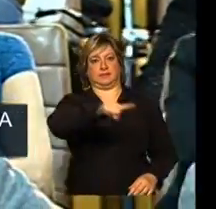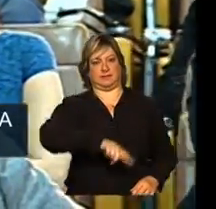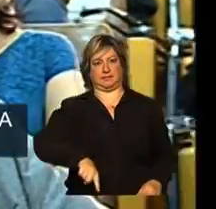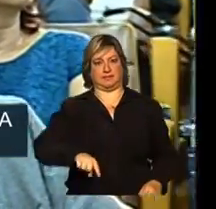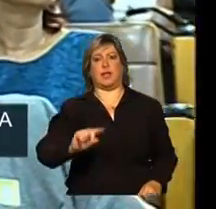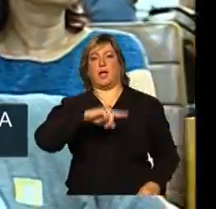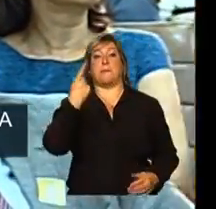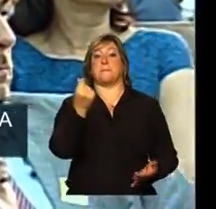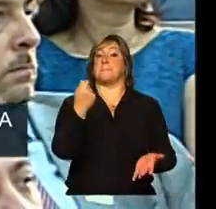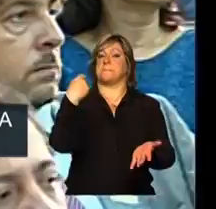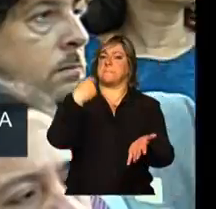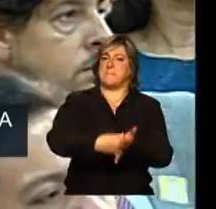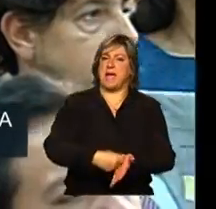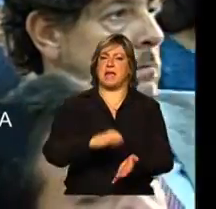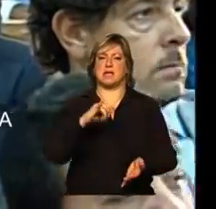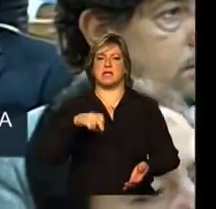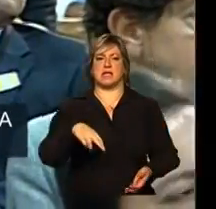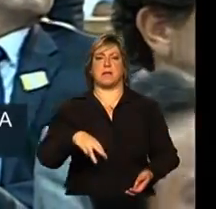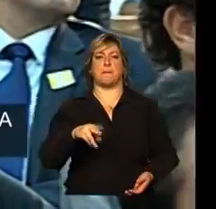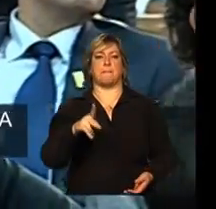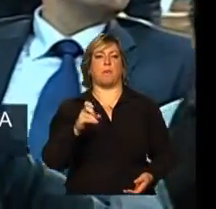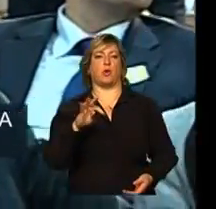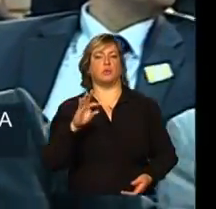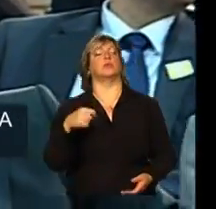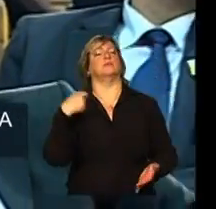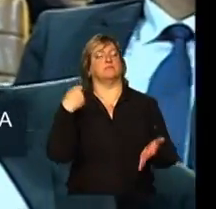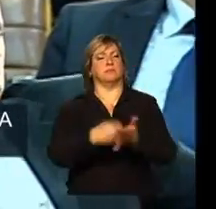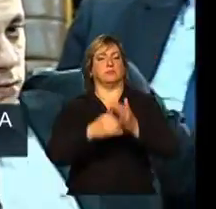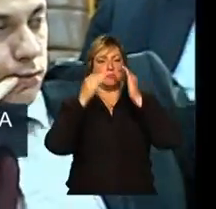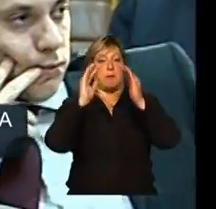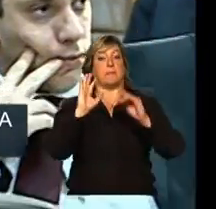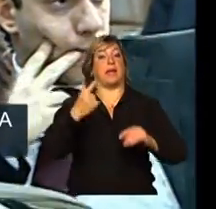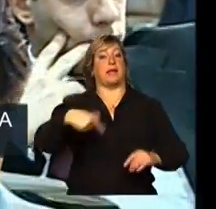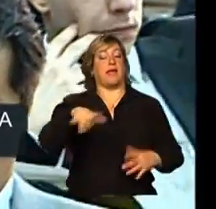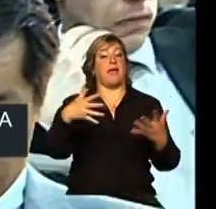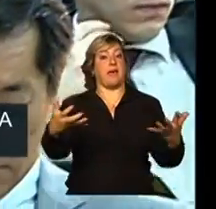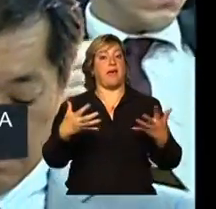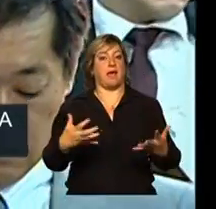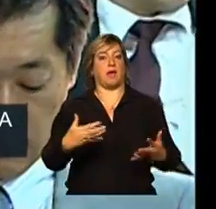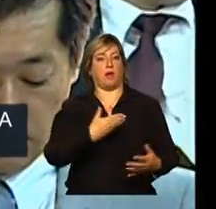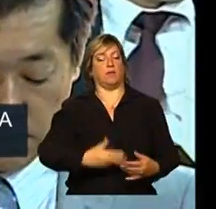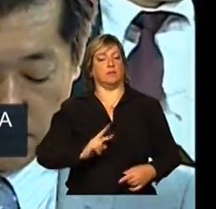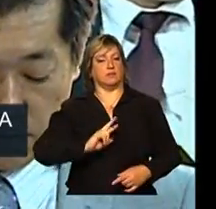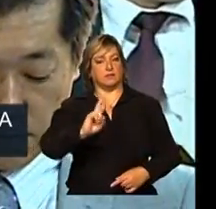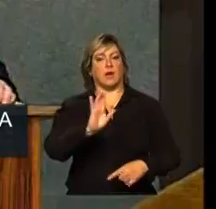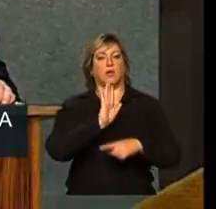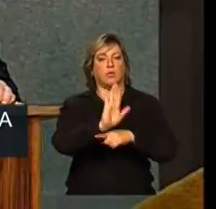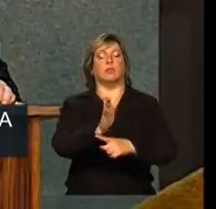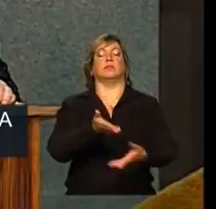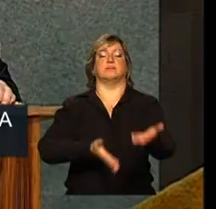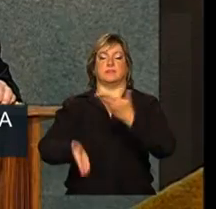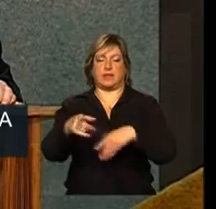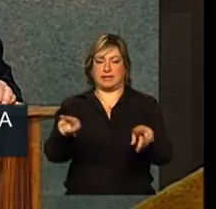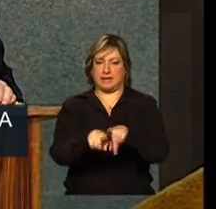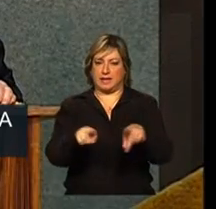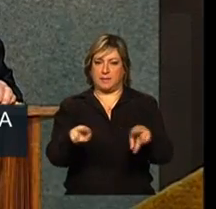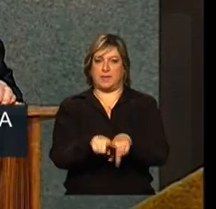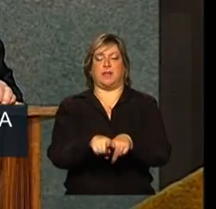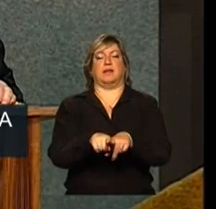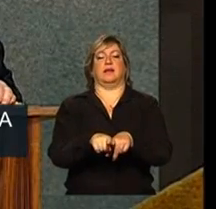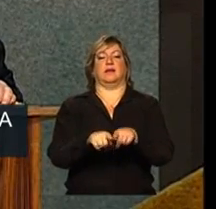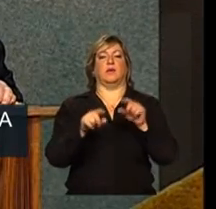pagam seus impostos, eles cumprem suas obrigações, mas eles querem também